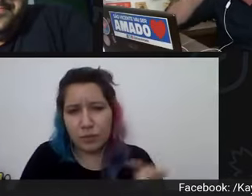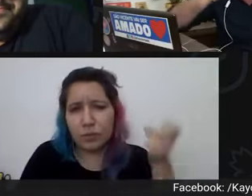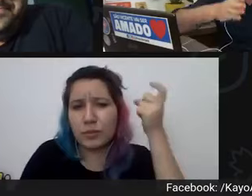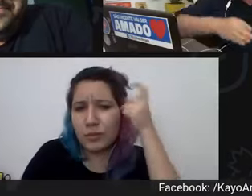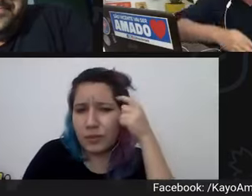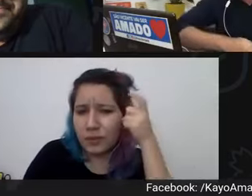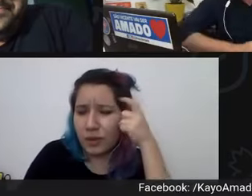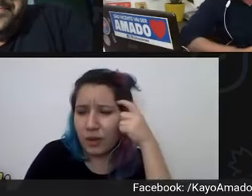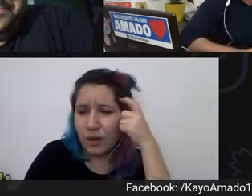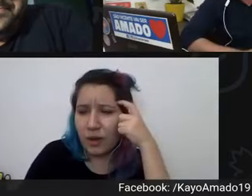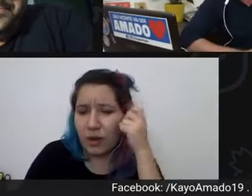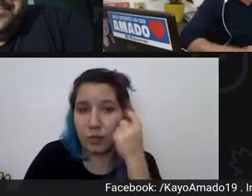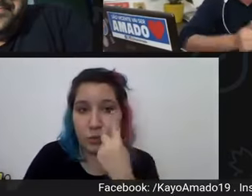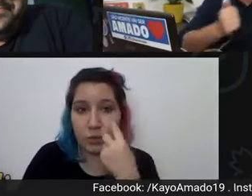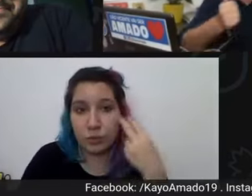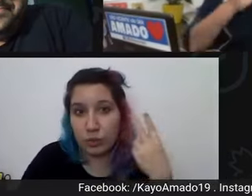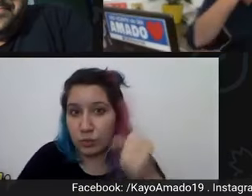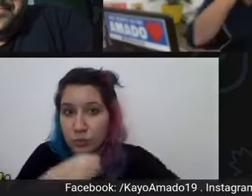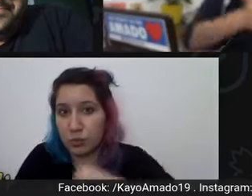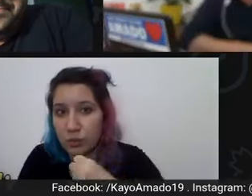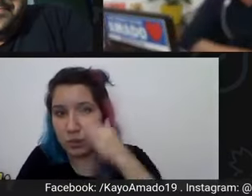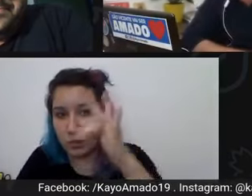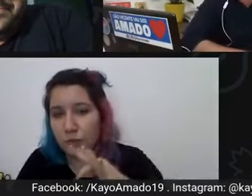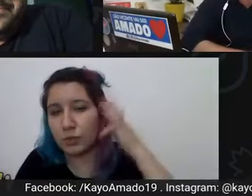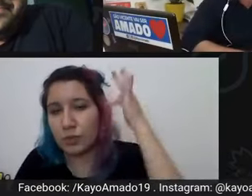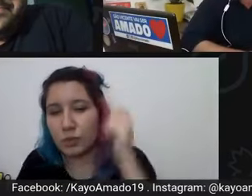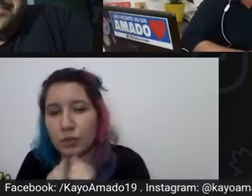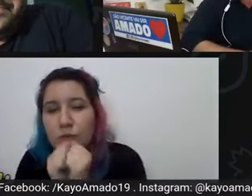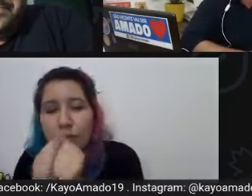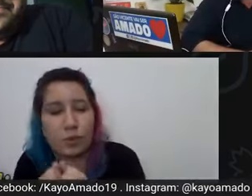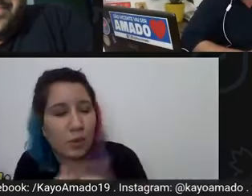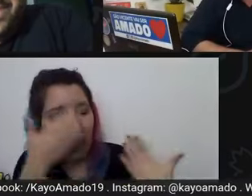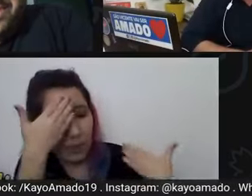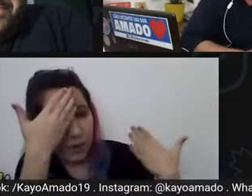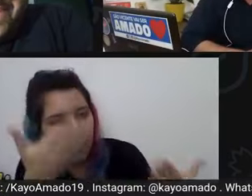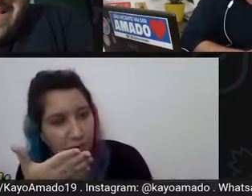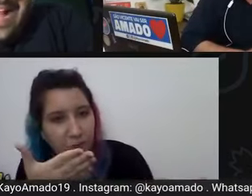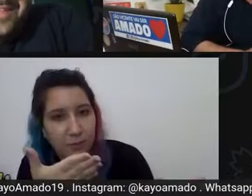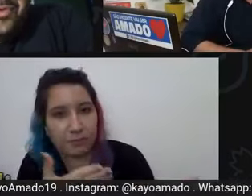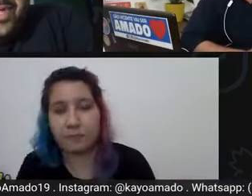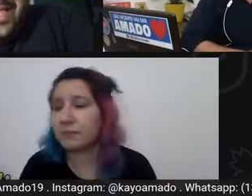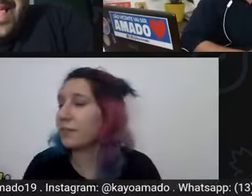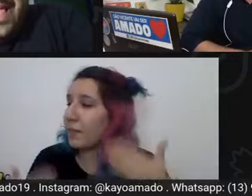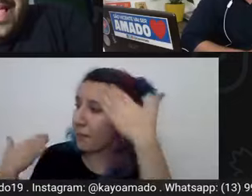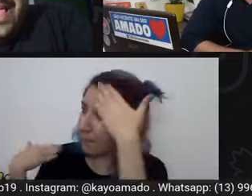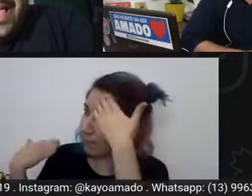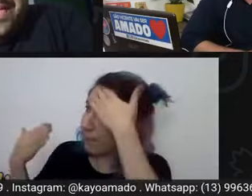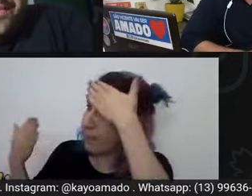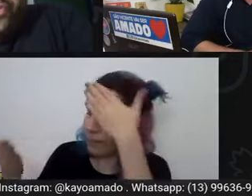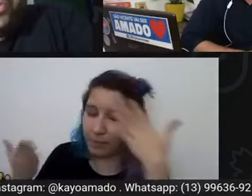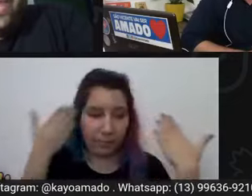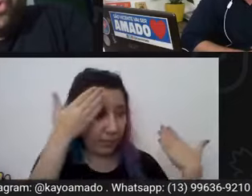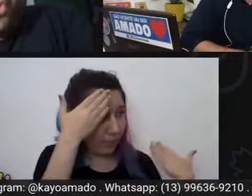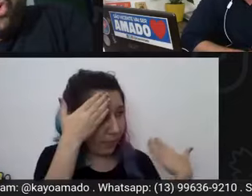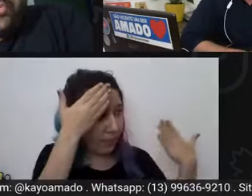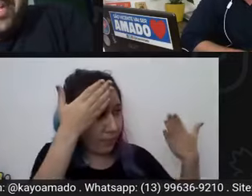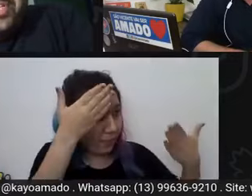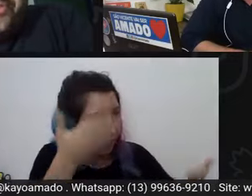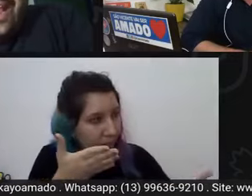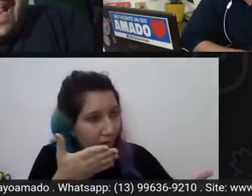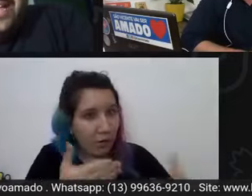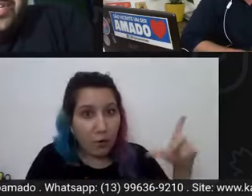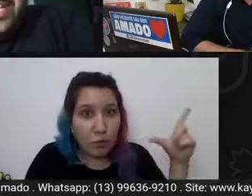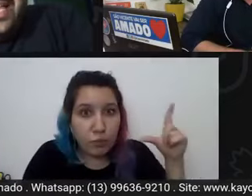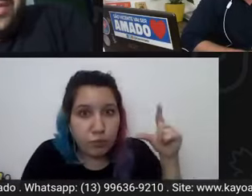são 12 anos à frente, vamos junto. Renatão, muito obrigado. Obrigado, foi um tempo curto para a